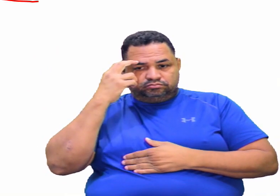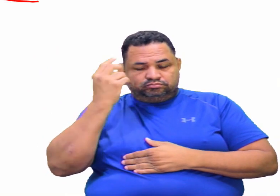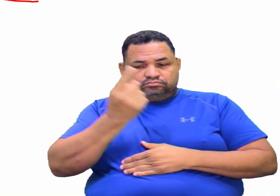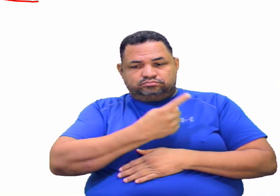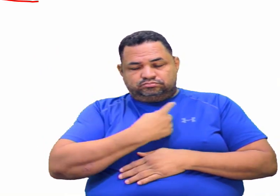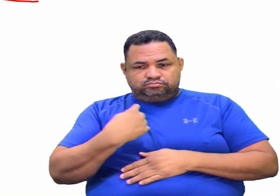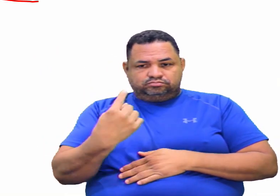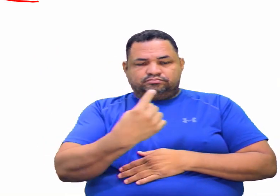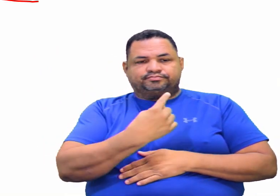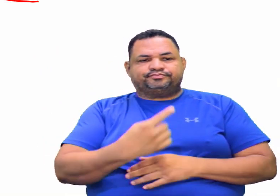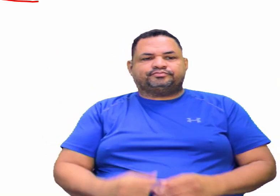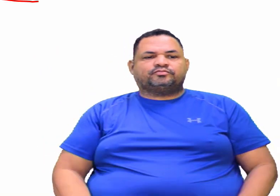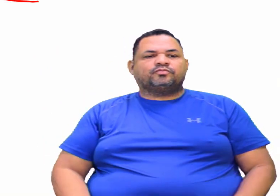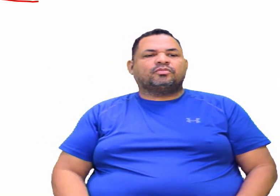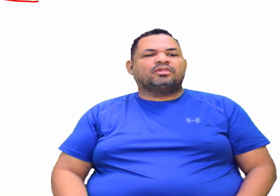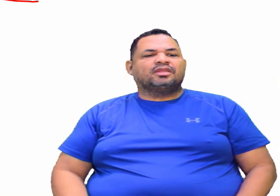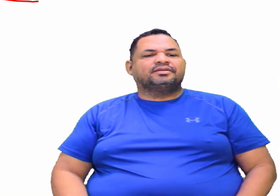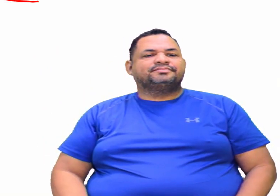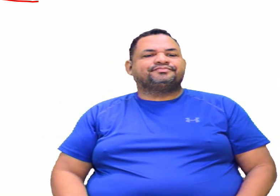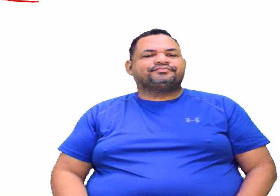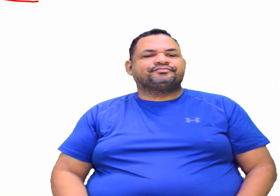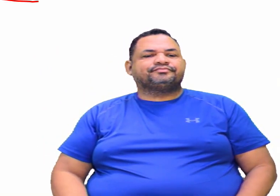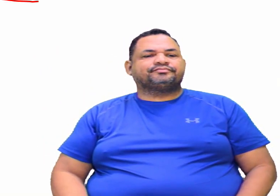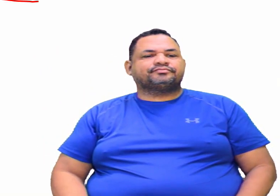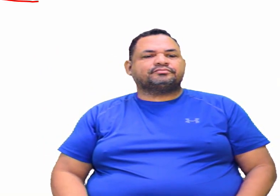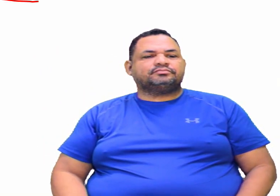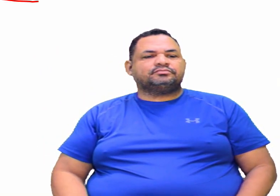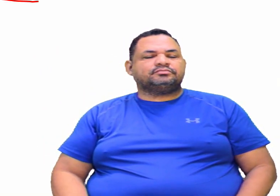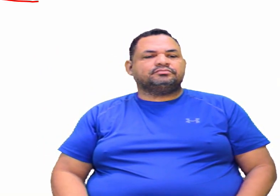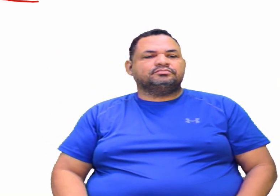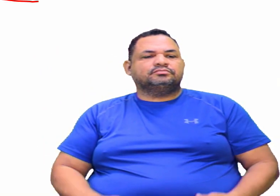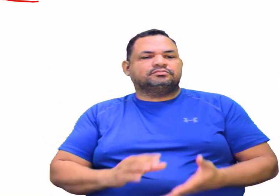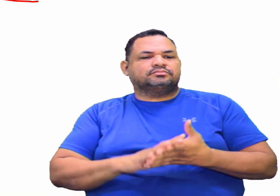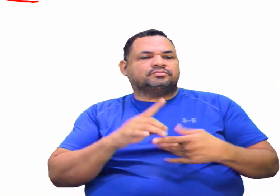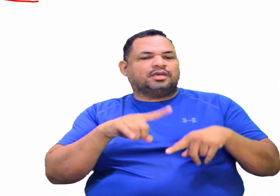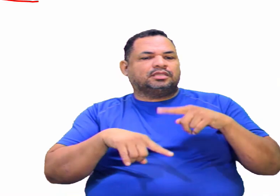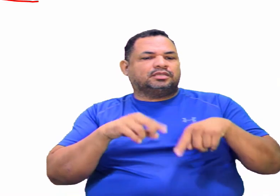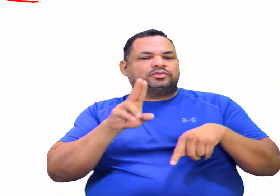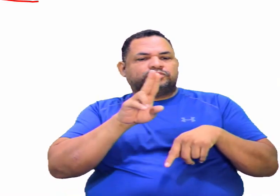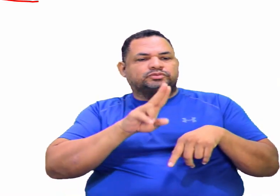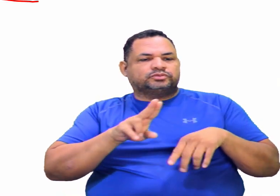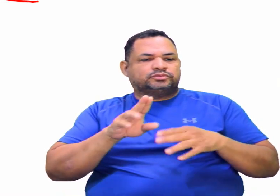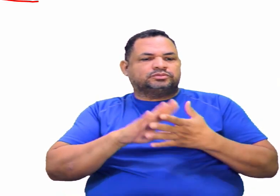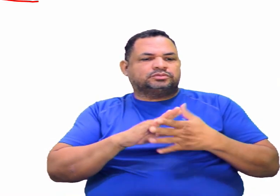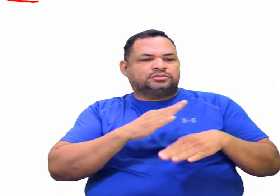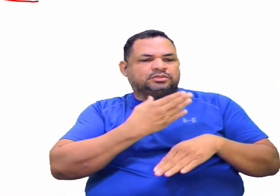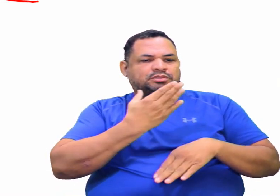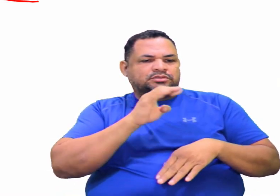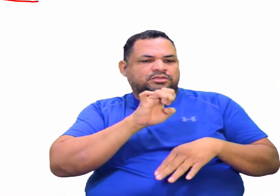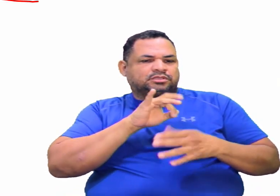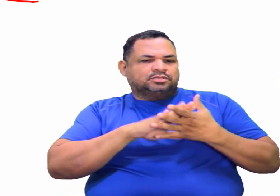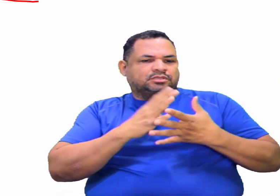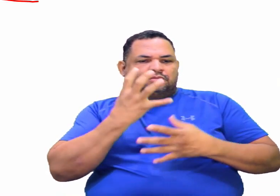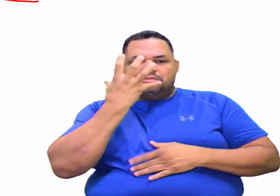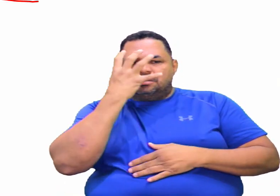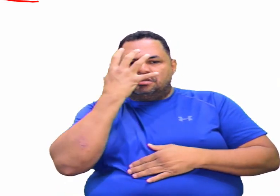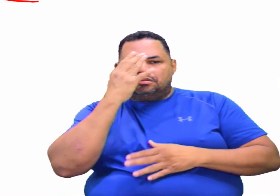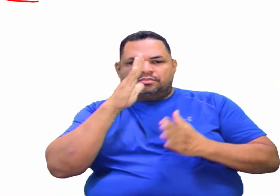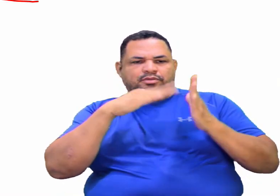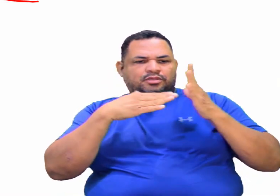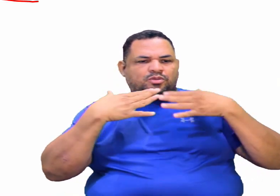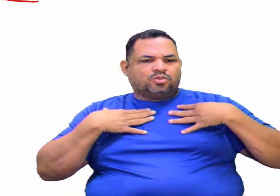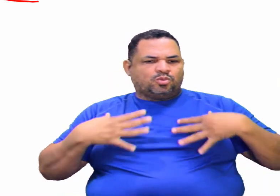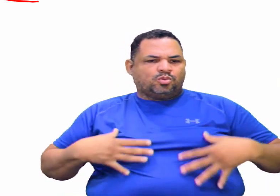cultura, né? Então, como material, você tem aqui, ó, cerâmica, máscaras,